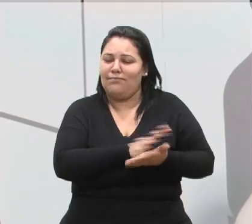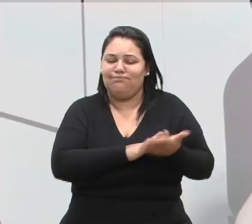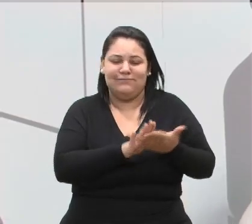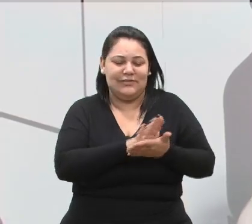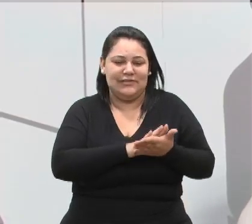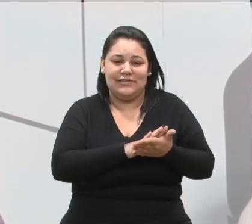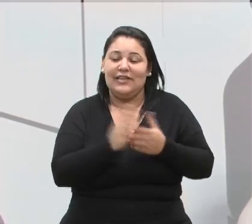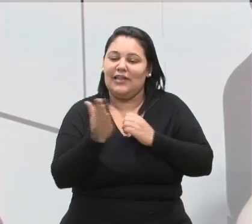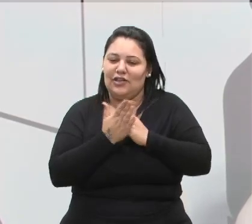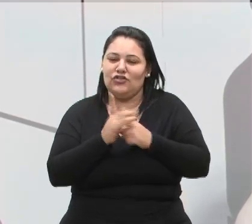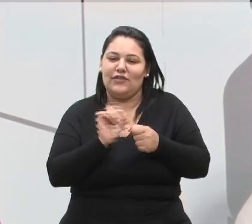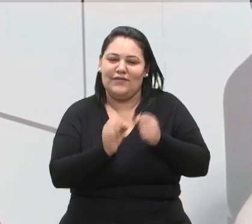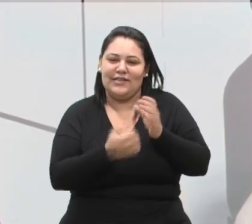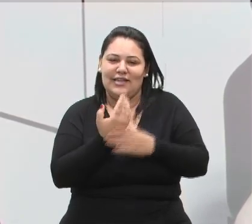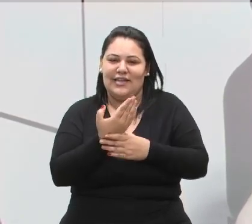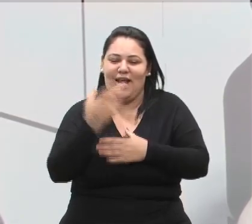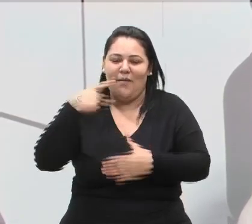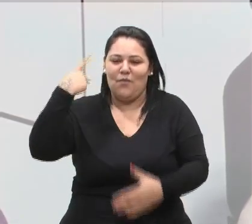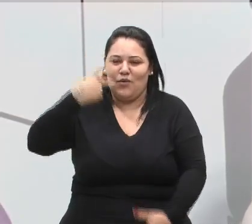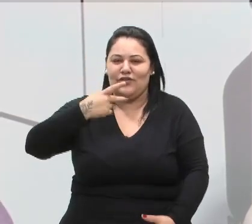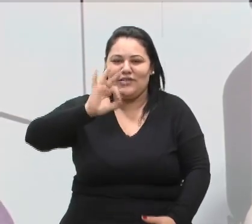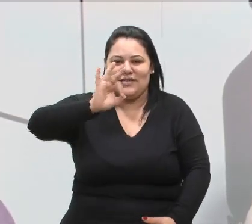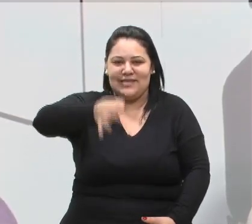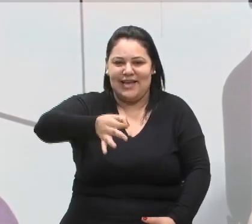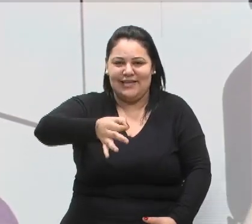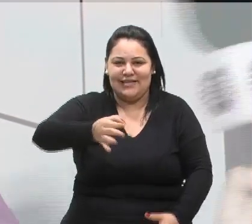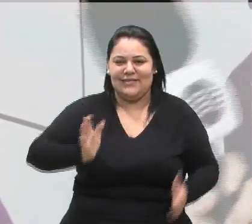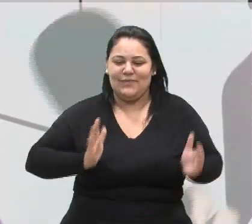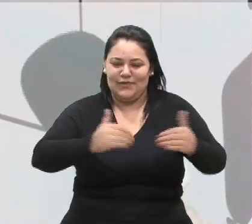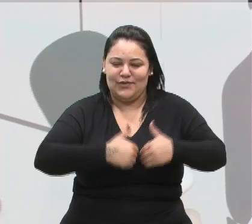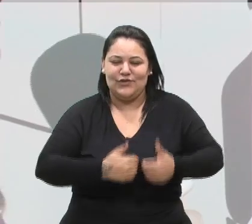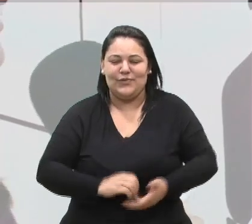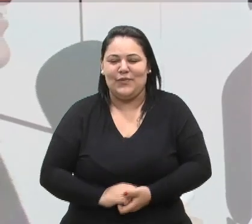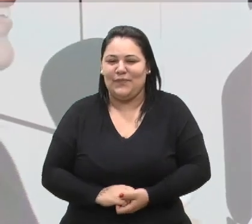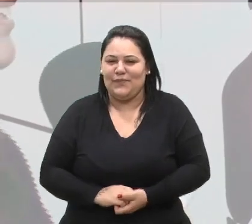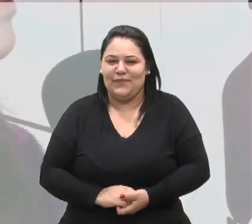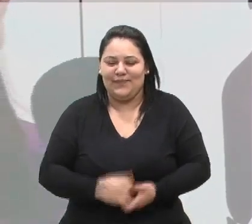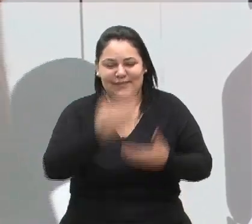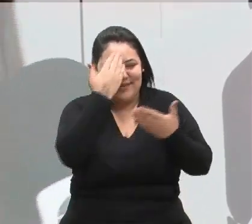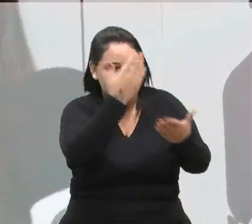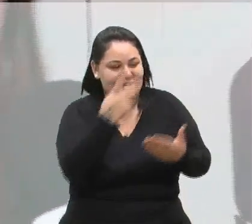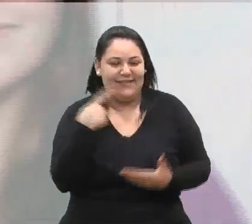então, a fazer políticas realmente assertivas para o segmento. Muito obrigada, vereadora.